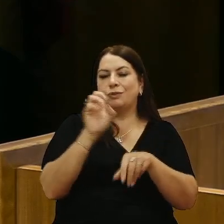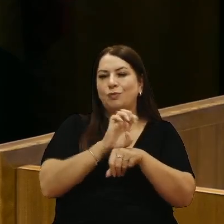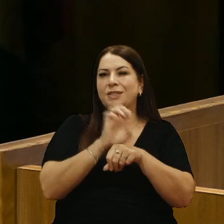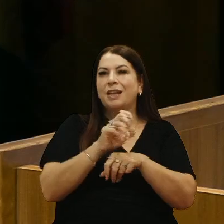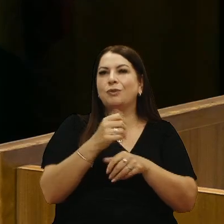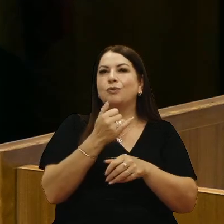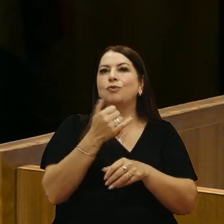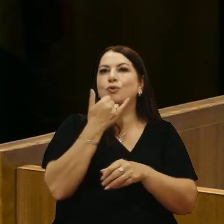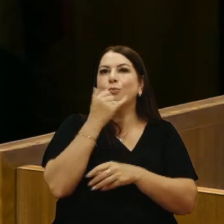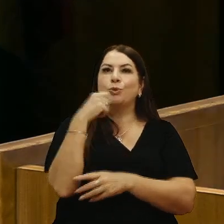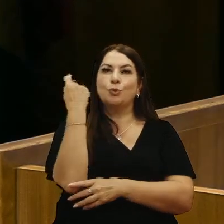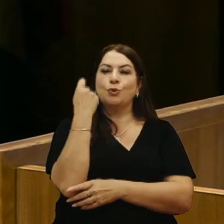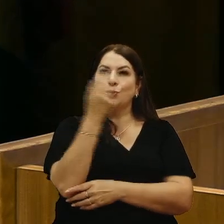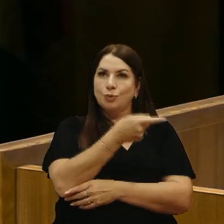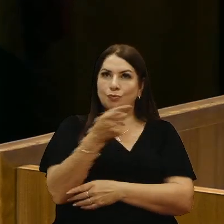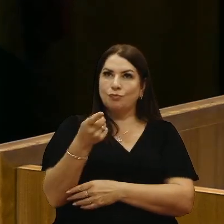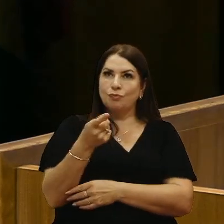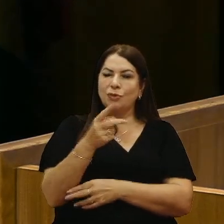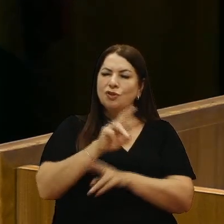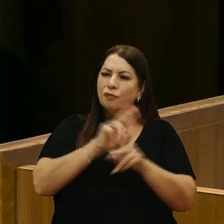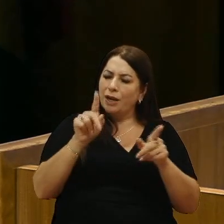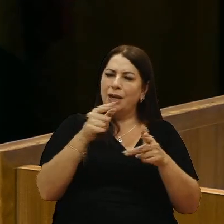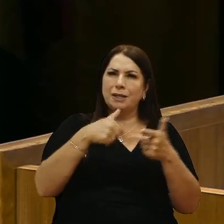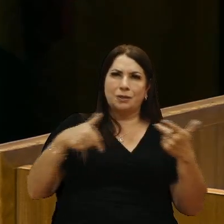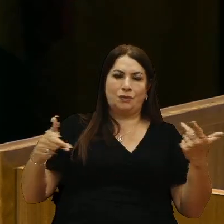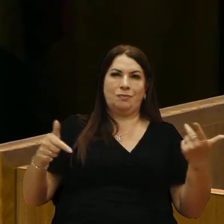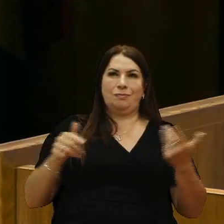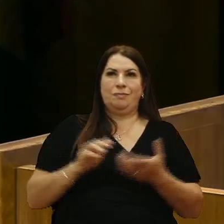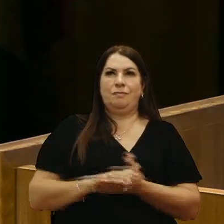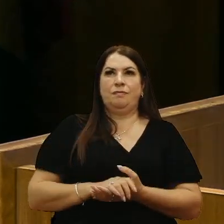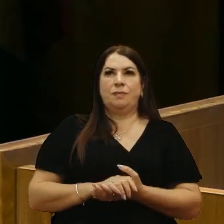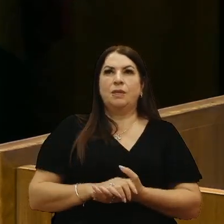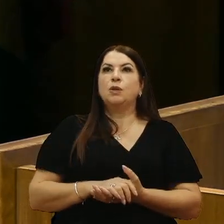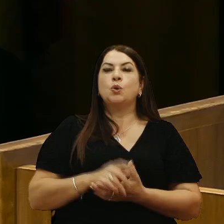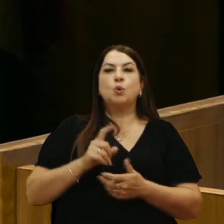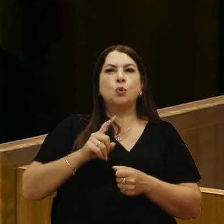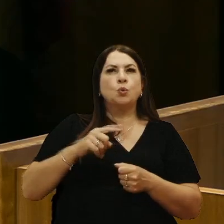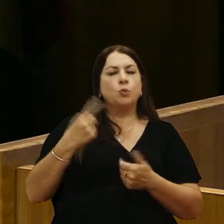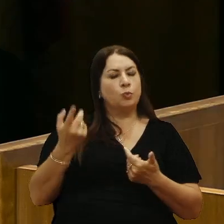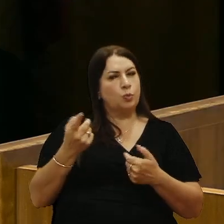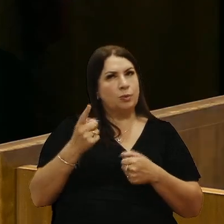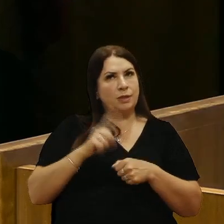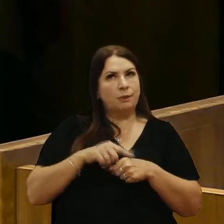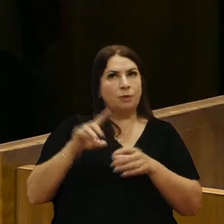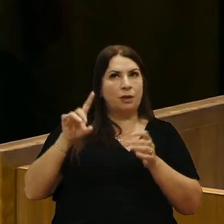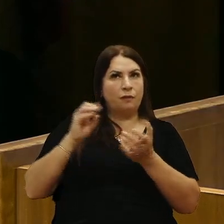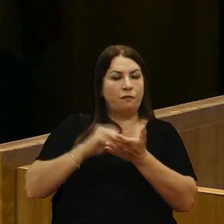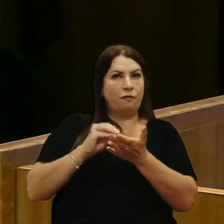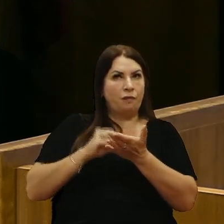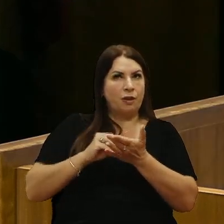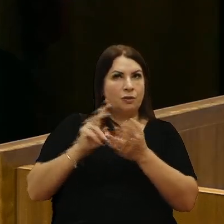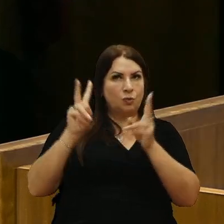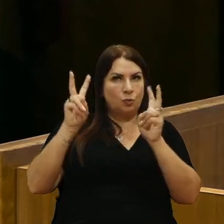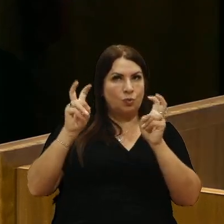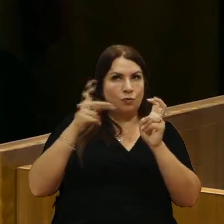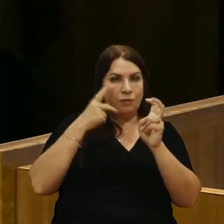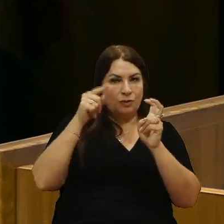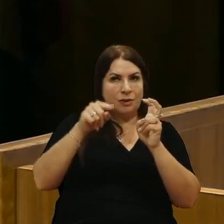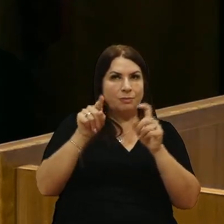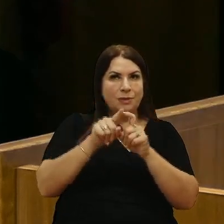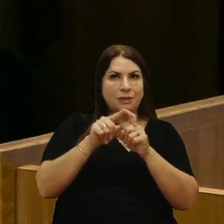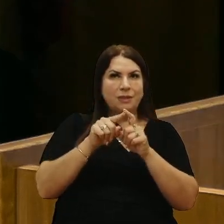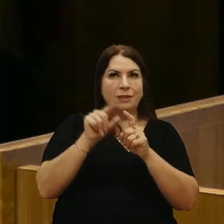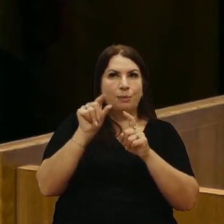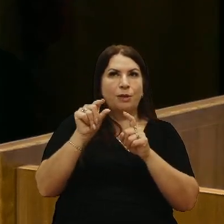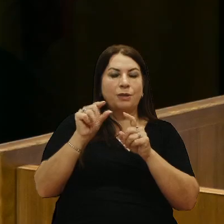saber. E são várias as situações. E no tempo que me resta, eu quero tocar num assunto que toquei esses dias atrás, nas